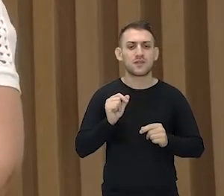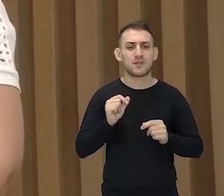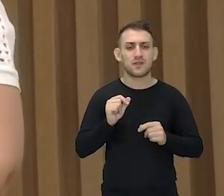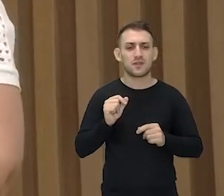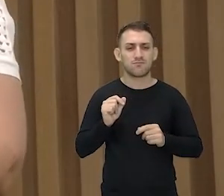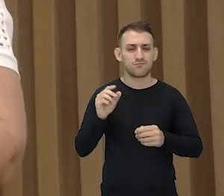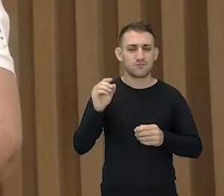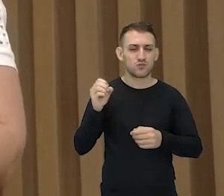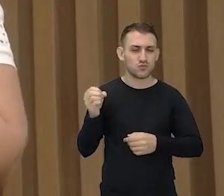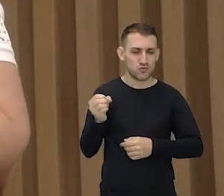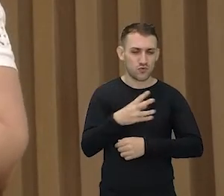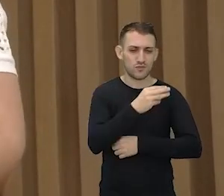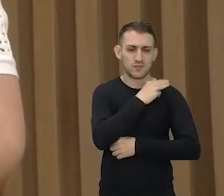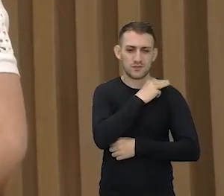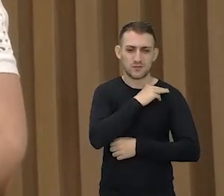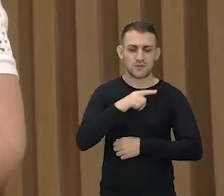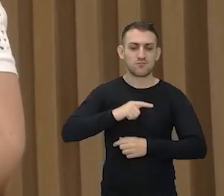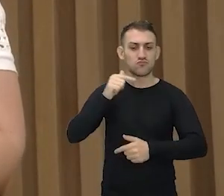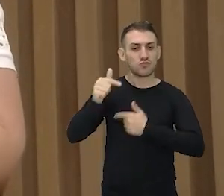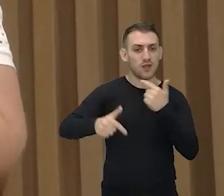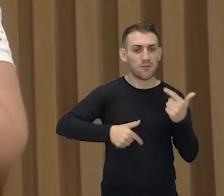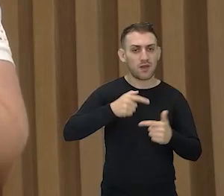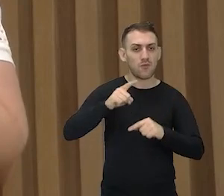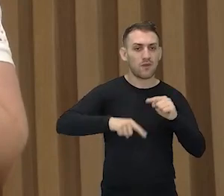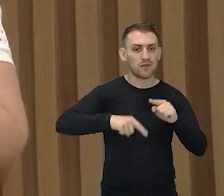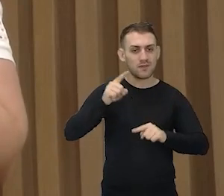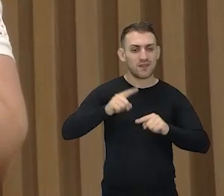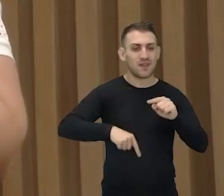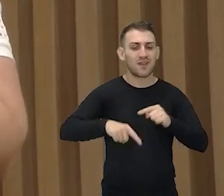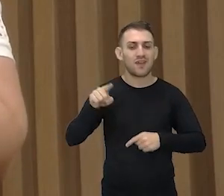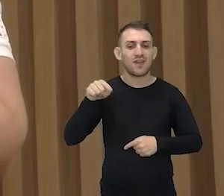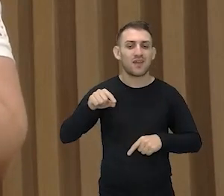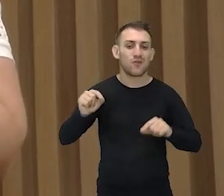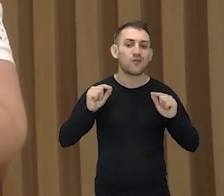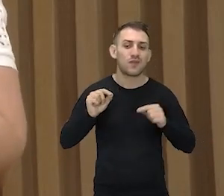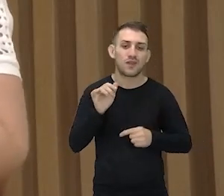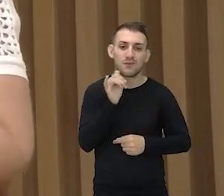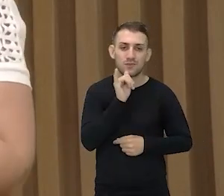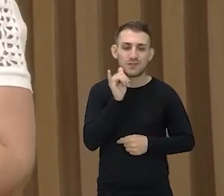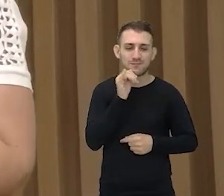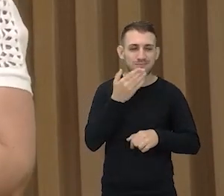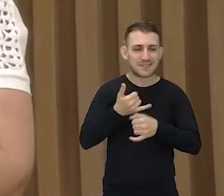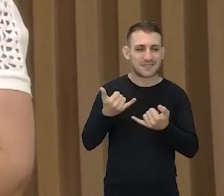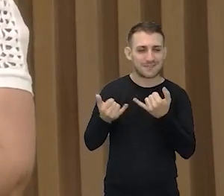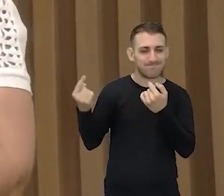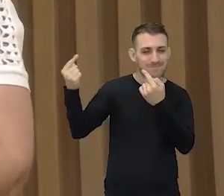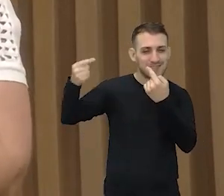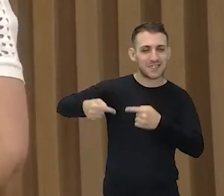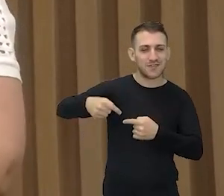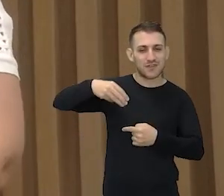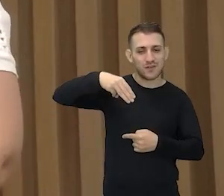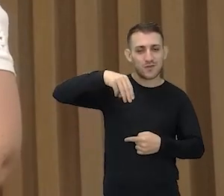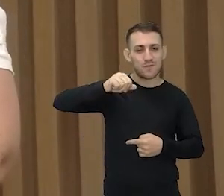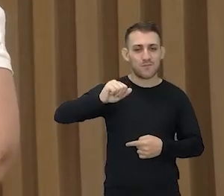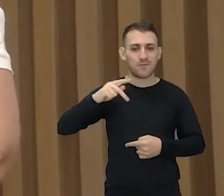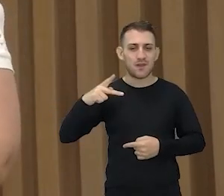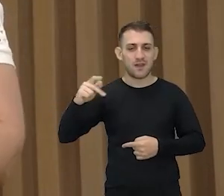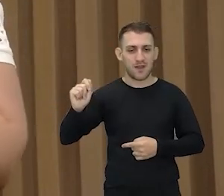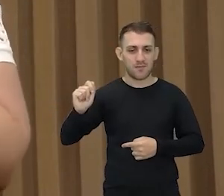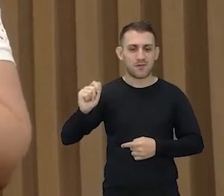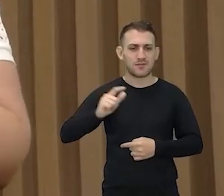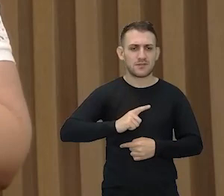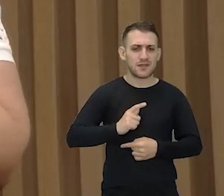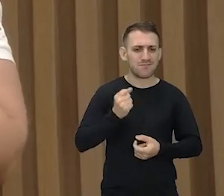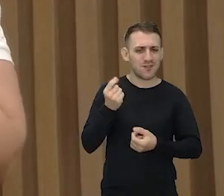ensino médio, o trabalho com esse material que era tão desafiador, que é o mapa, trouxe